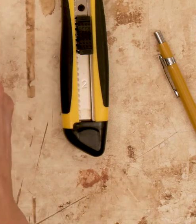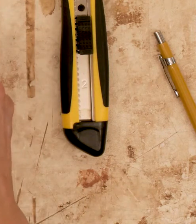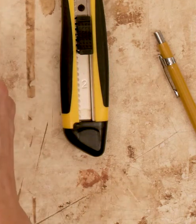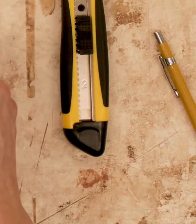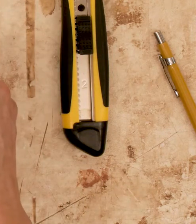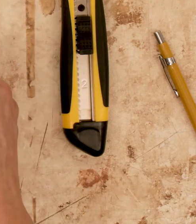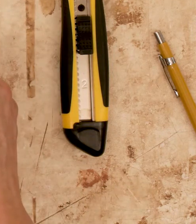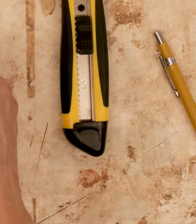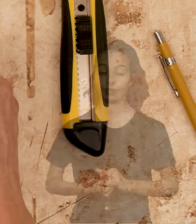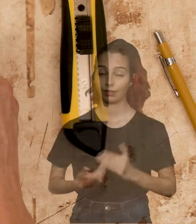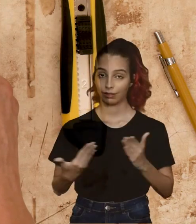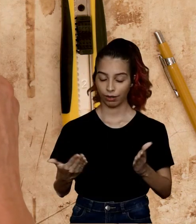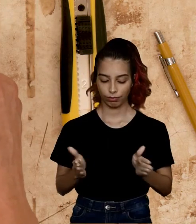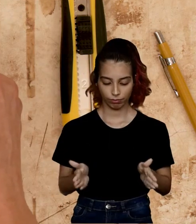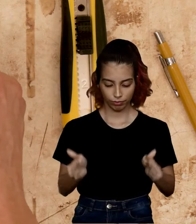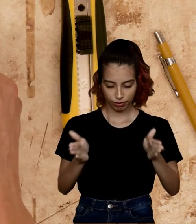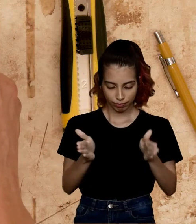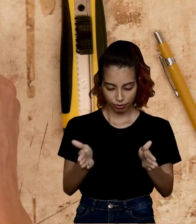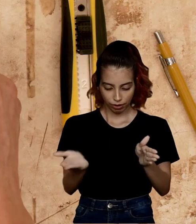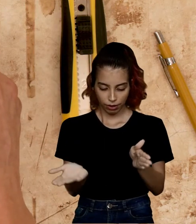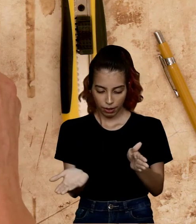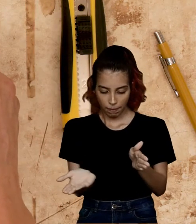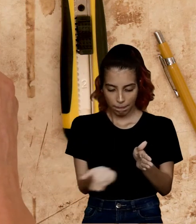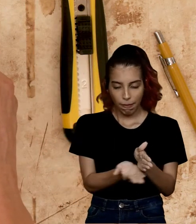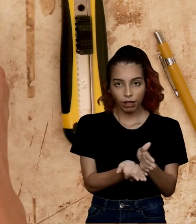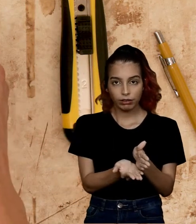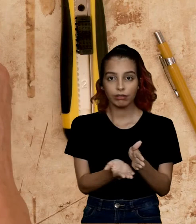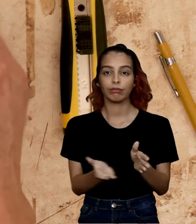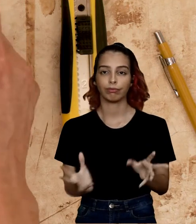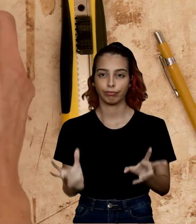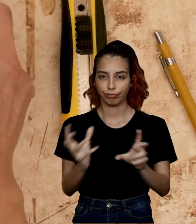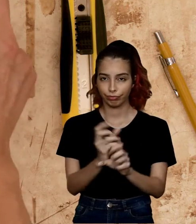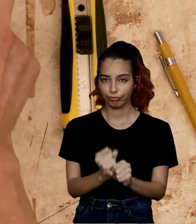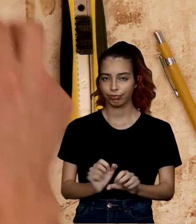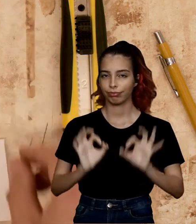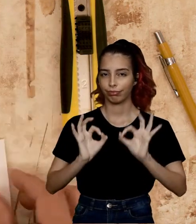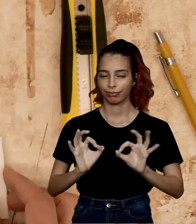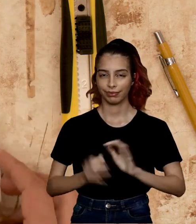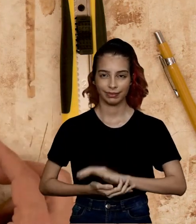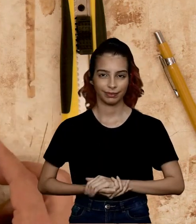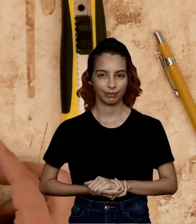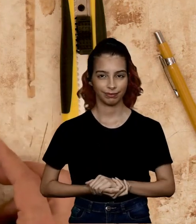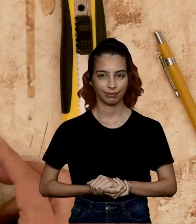somando as duas peças, eu tenho 40. E agora eu vou cortar duas